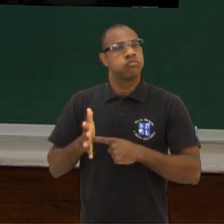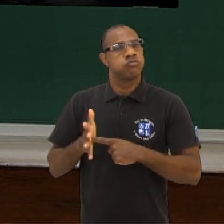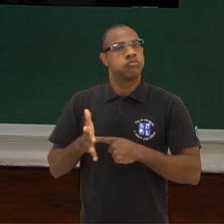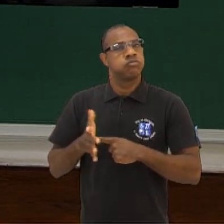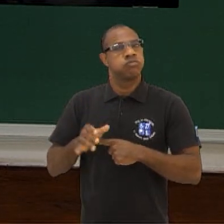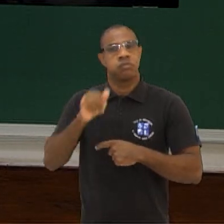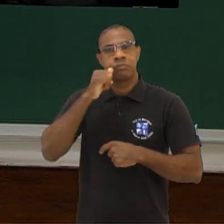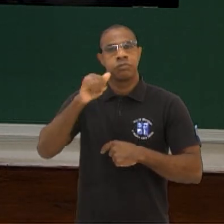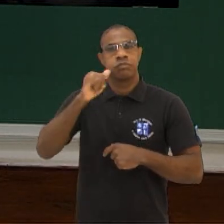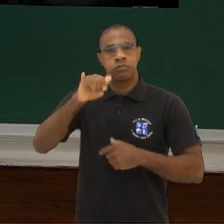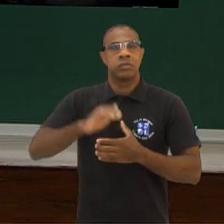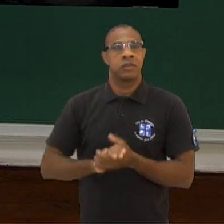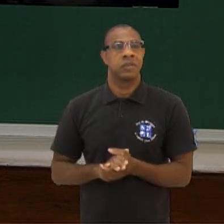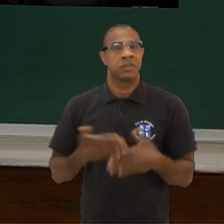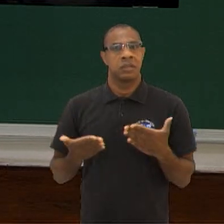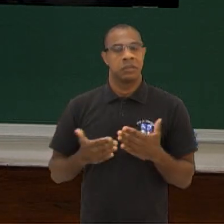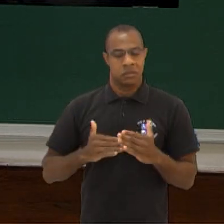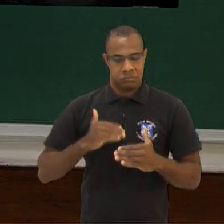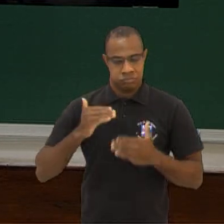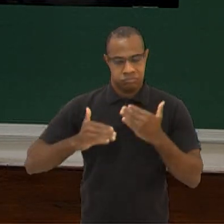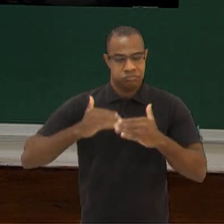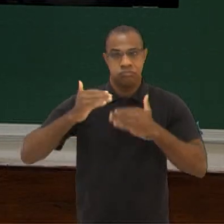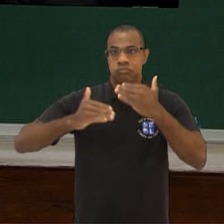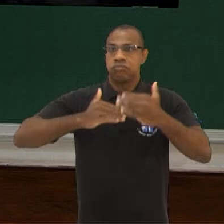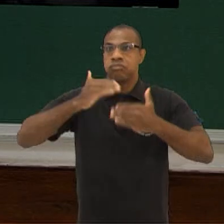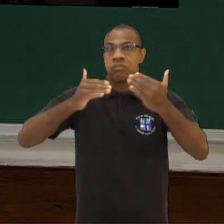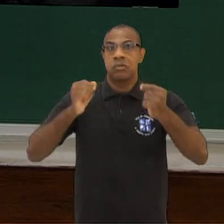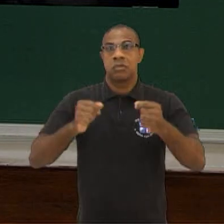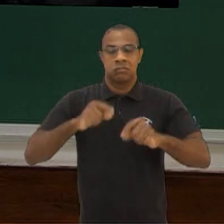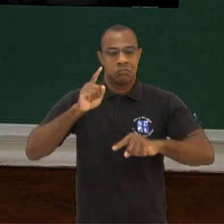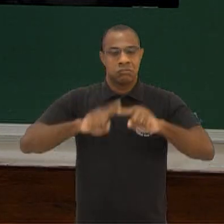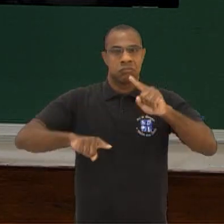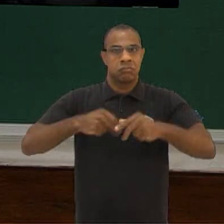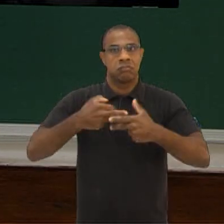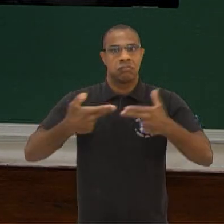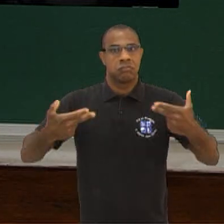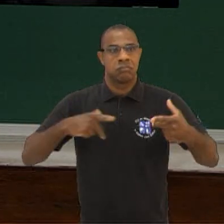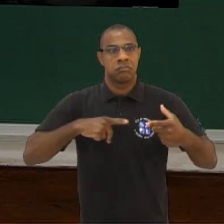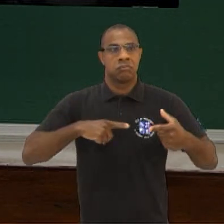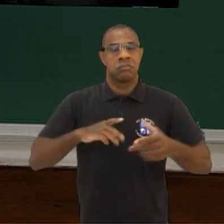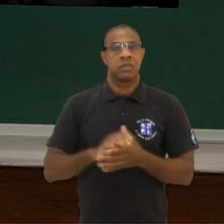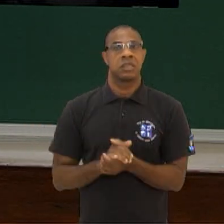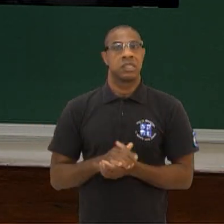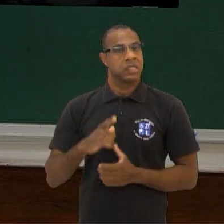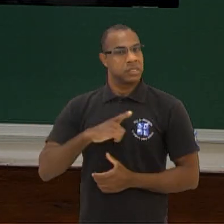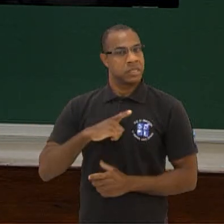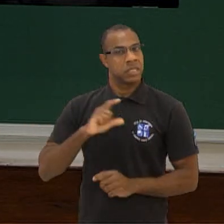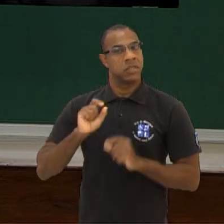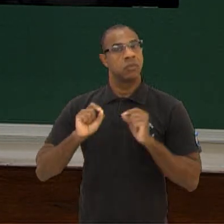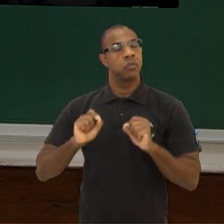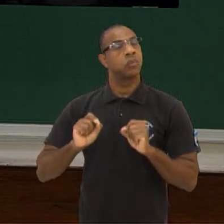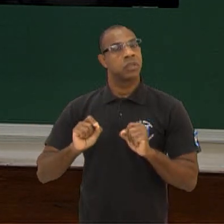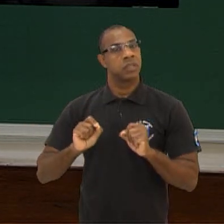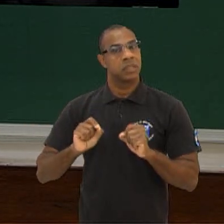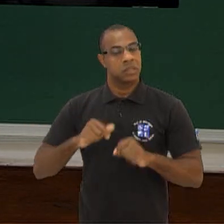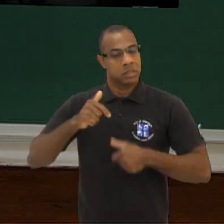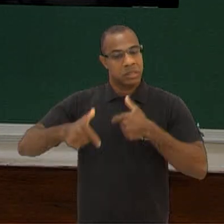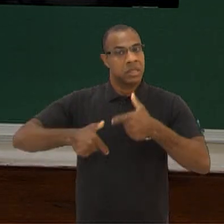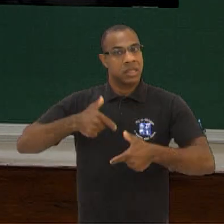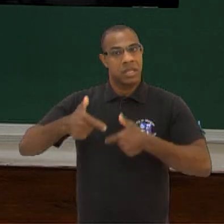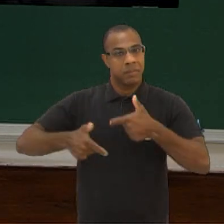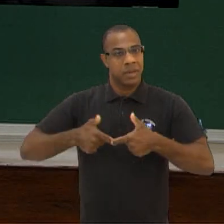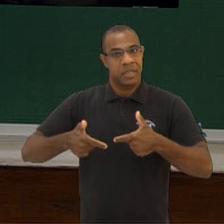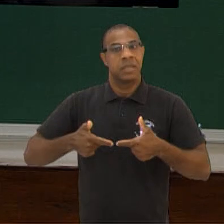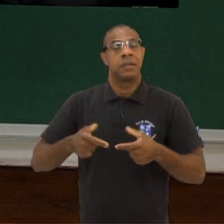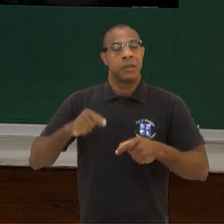com o avanço da produção de materiais, né, que os físicos, os químicos trabalham para criar